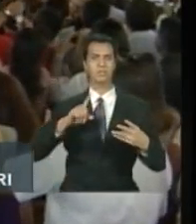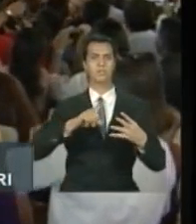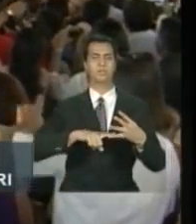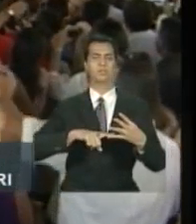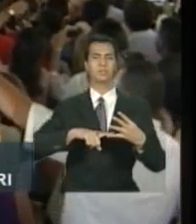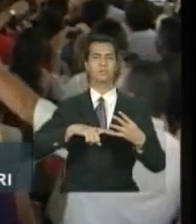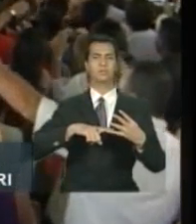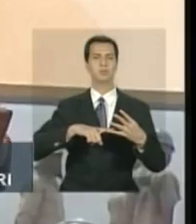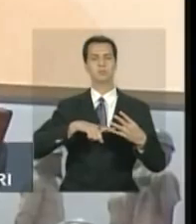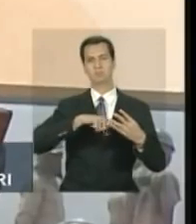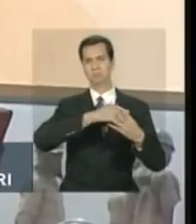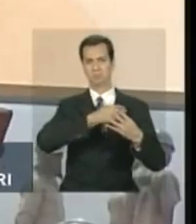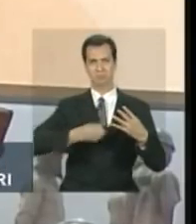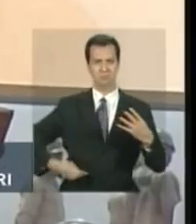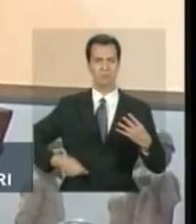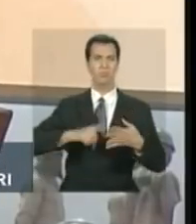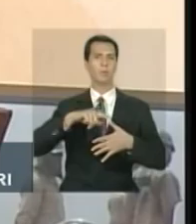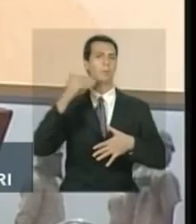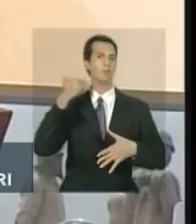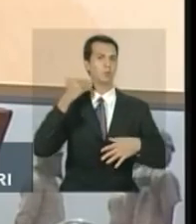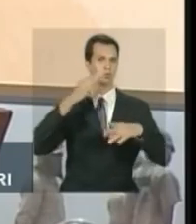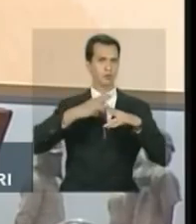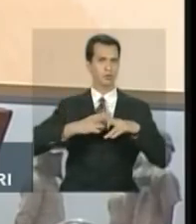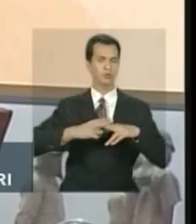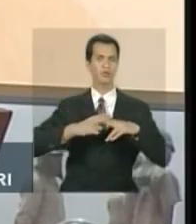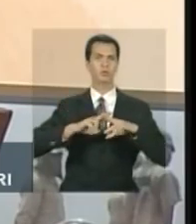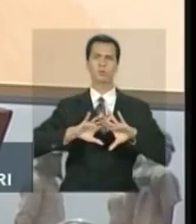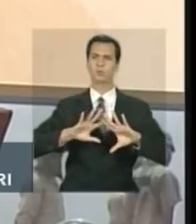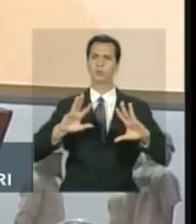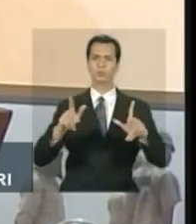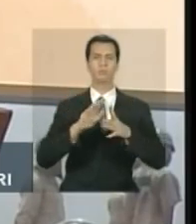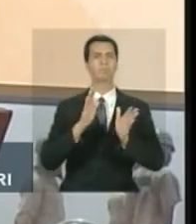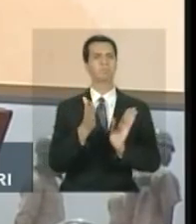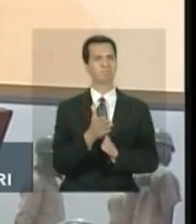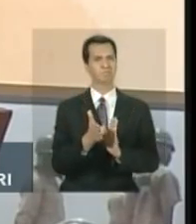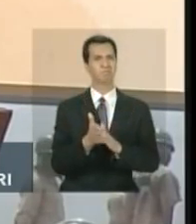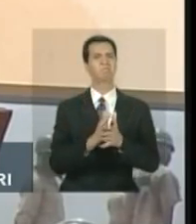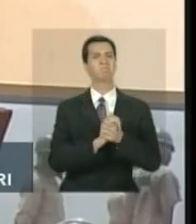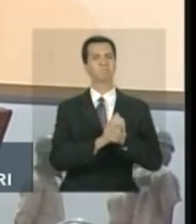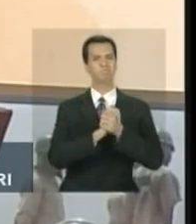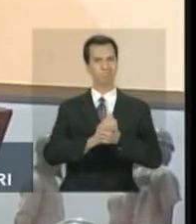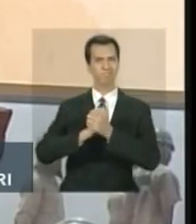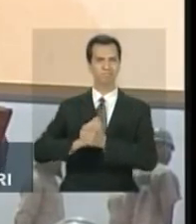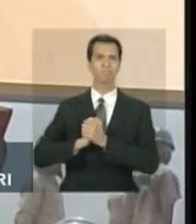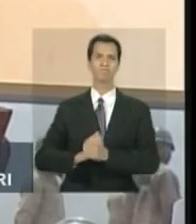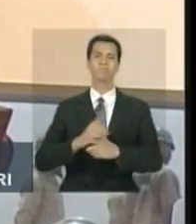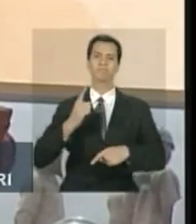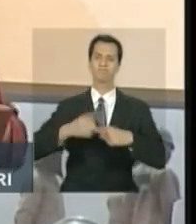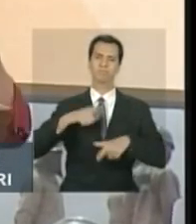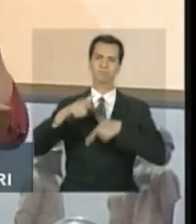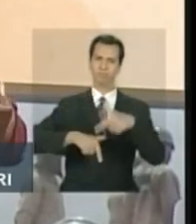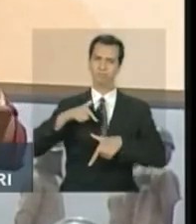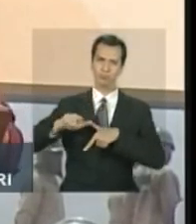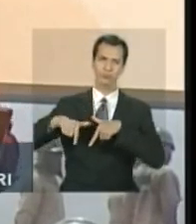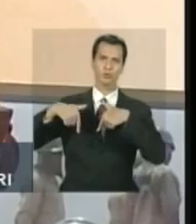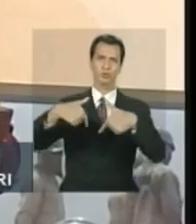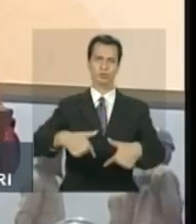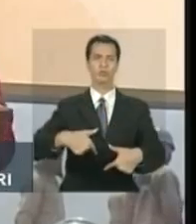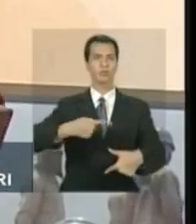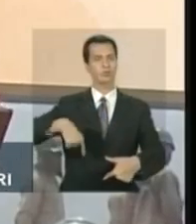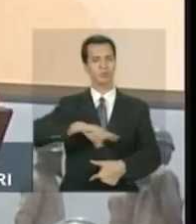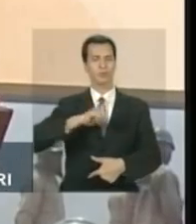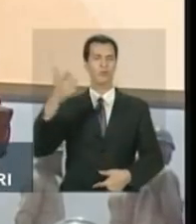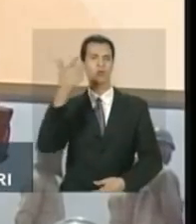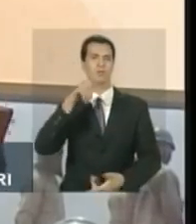demais ministros, a Caixa Econômica, estão de parabéns por esse esforço que nos trouxe até